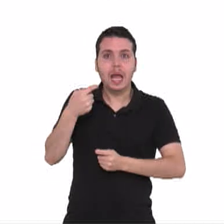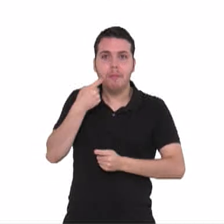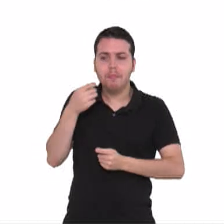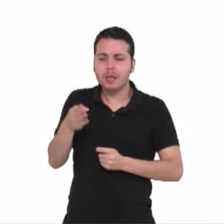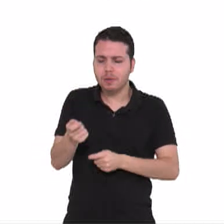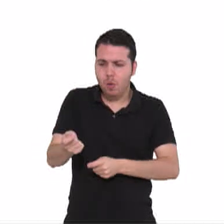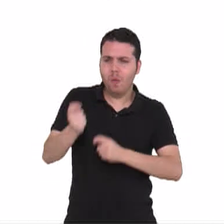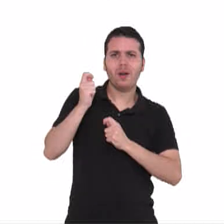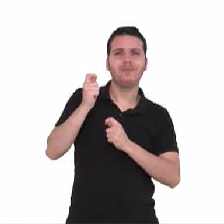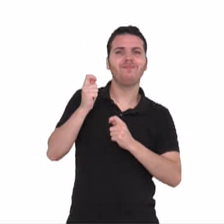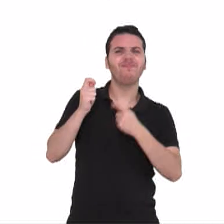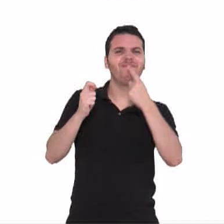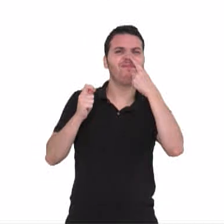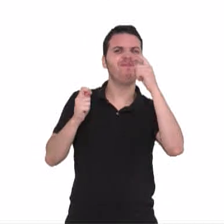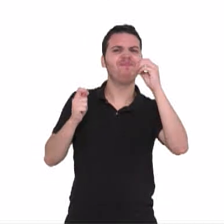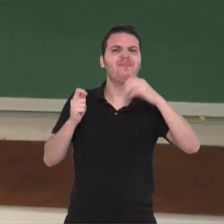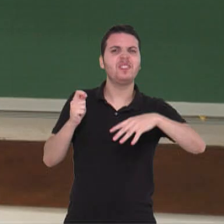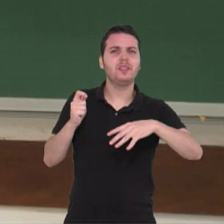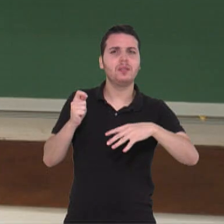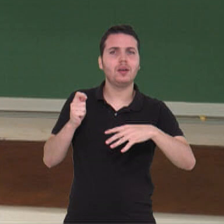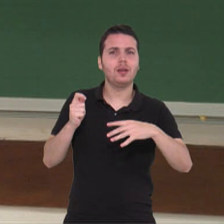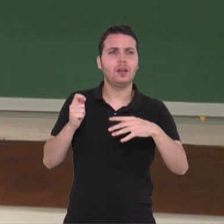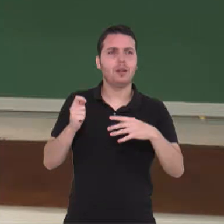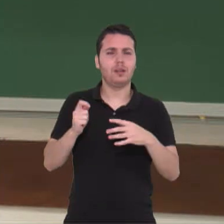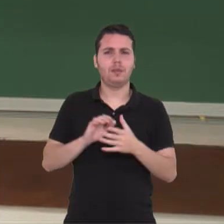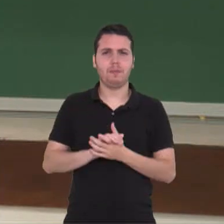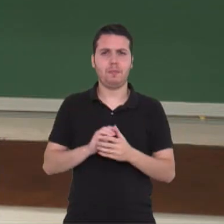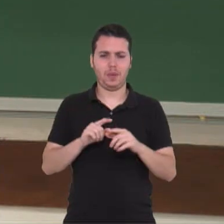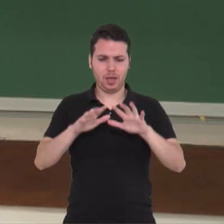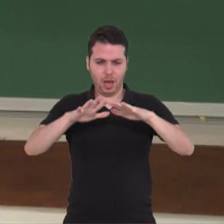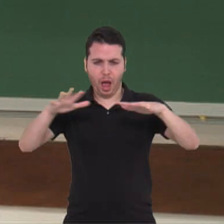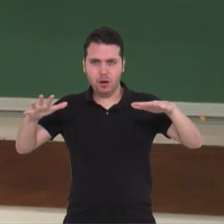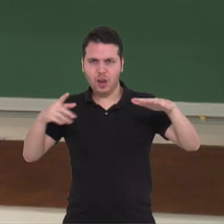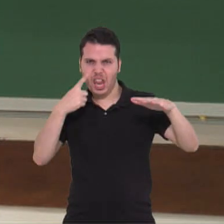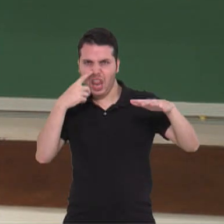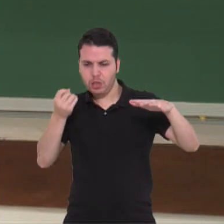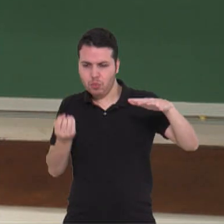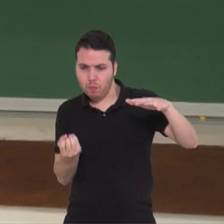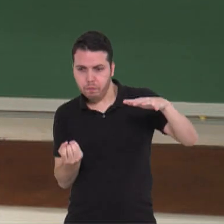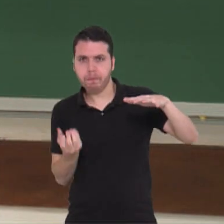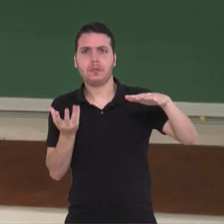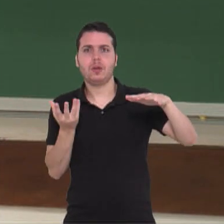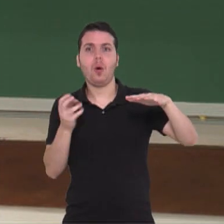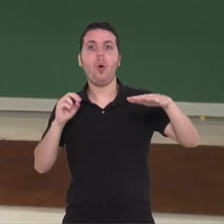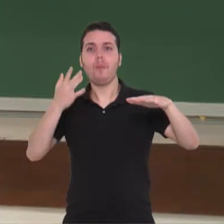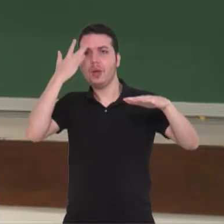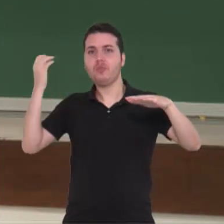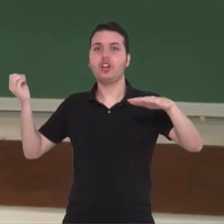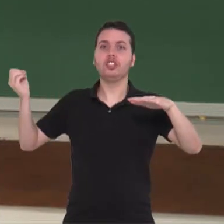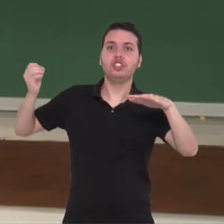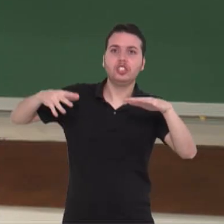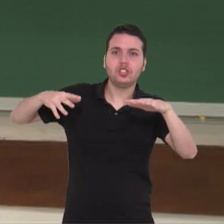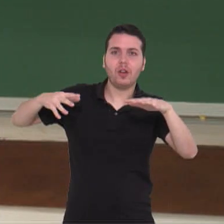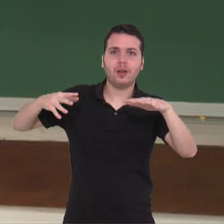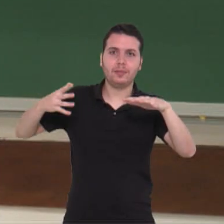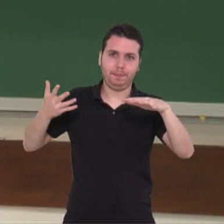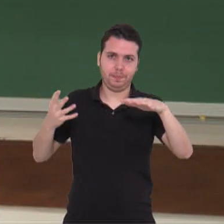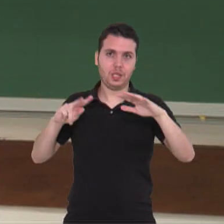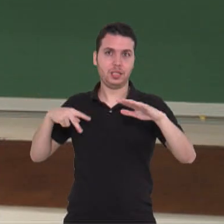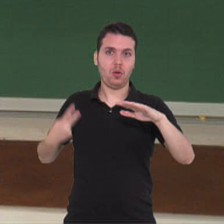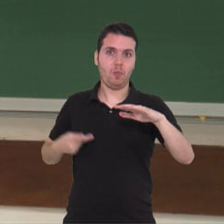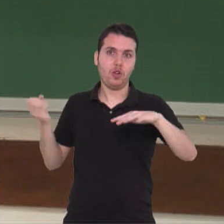lixo. O lixo vem de dentro da água? Ele nasce na água? Ou é alguém que coloca e joga o lixo? O ser humano que joga o